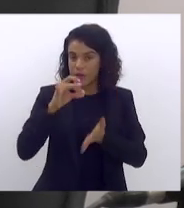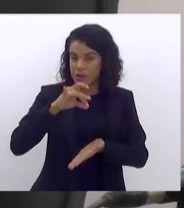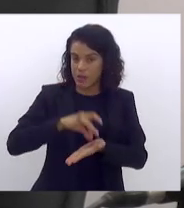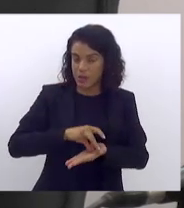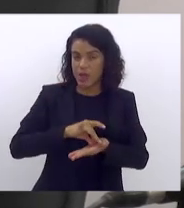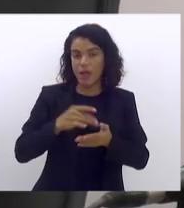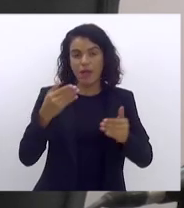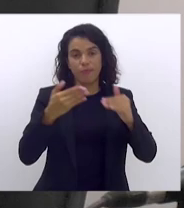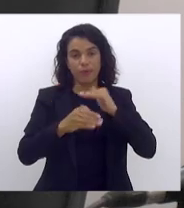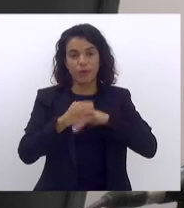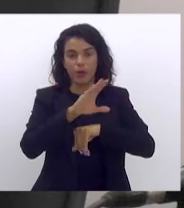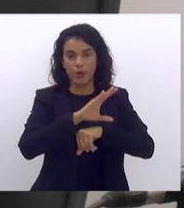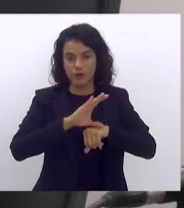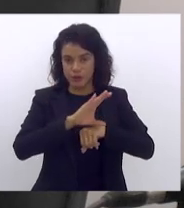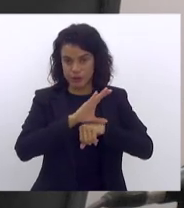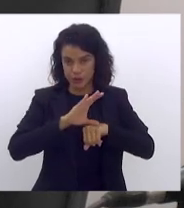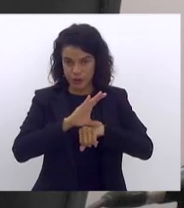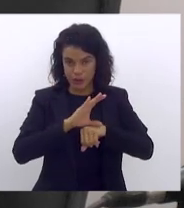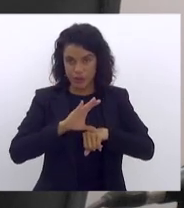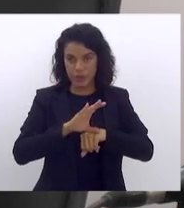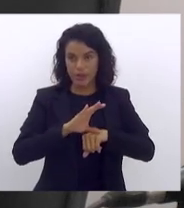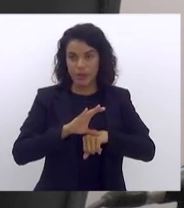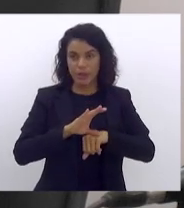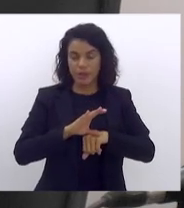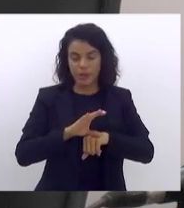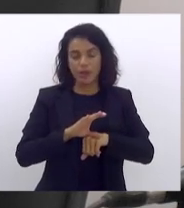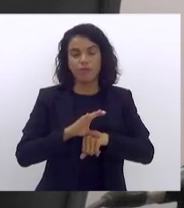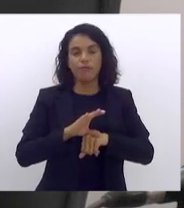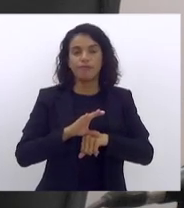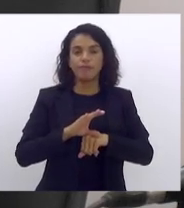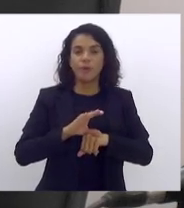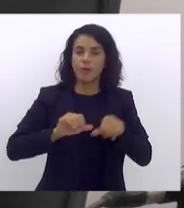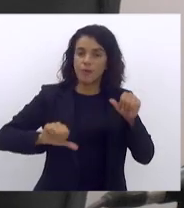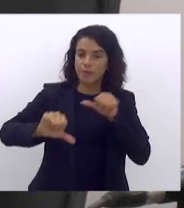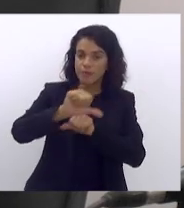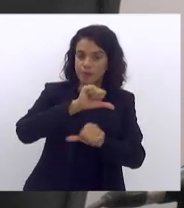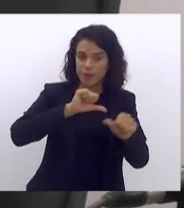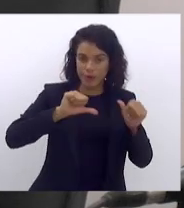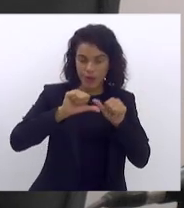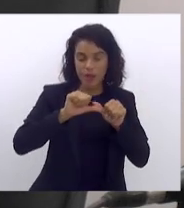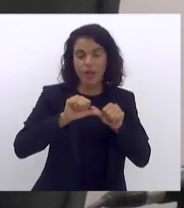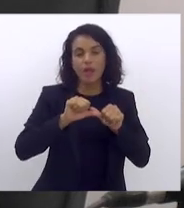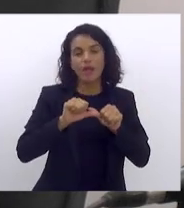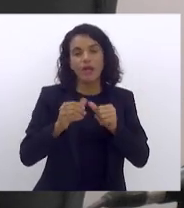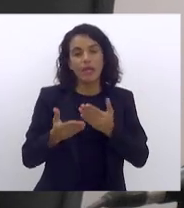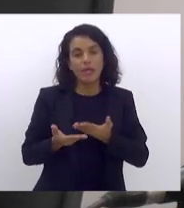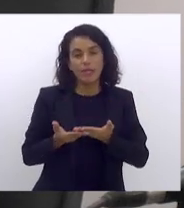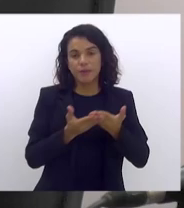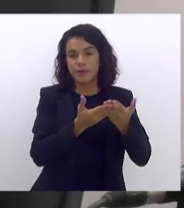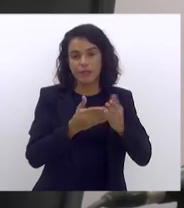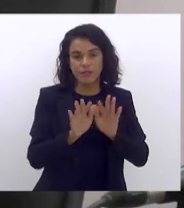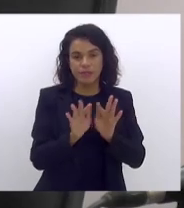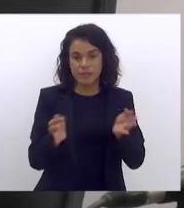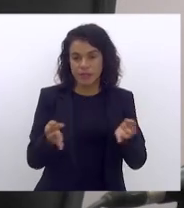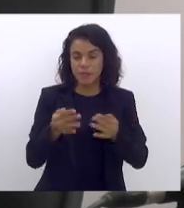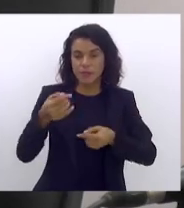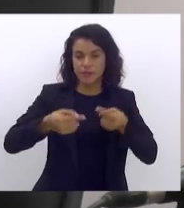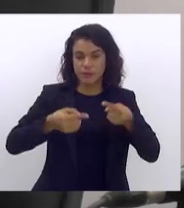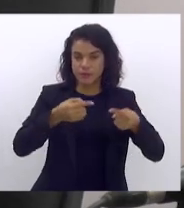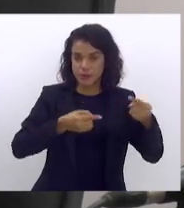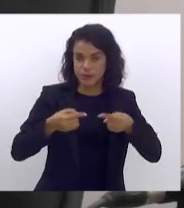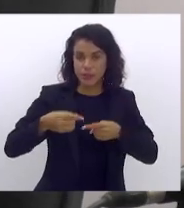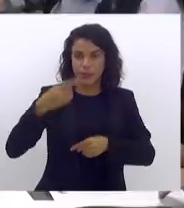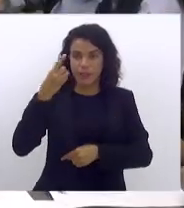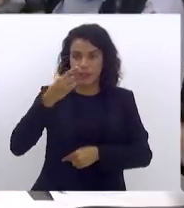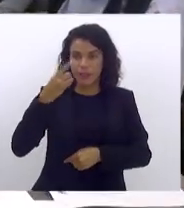é pela inconstitucionalidade, concluindo pela transformação em indicação simples. Para discutir, para discutir,